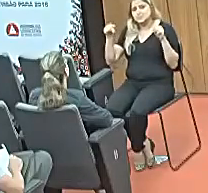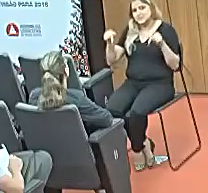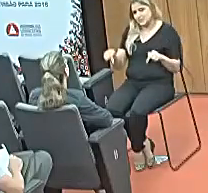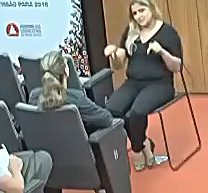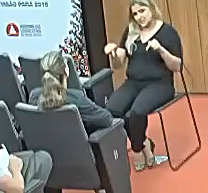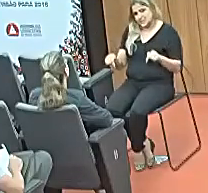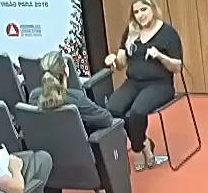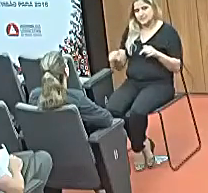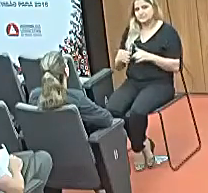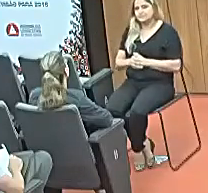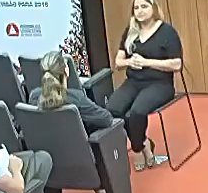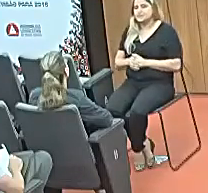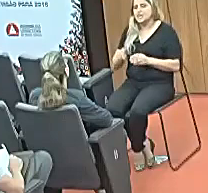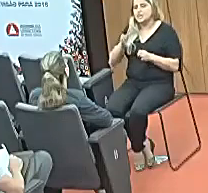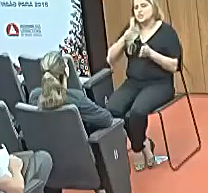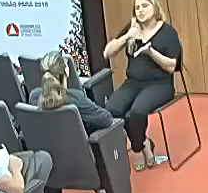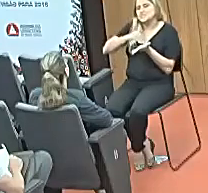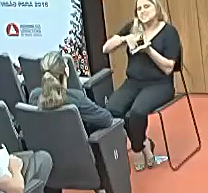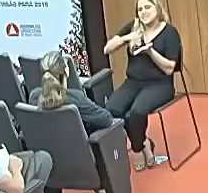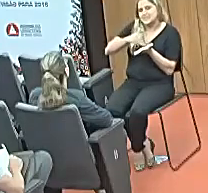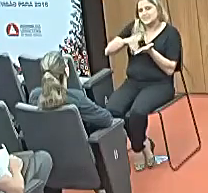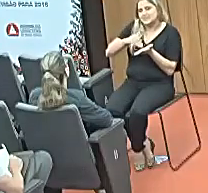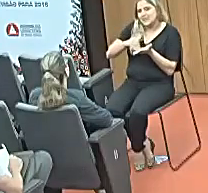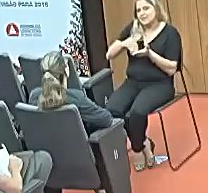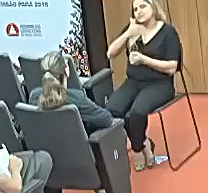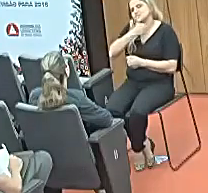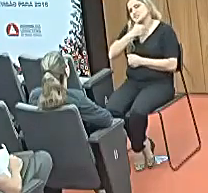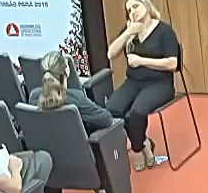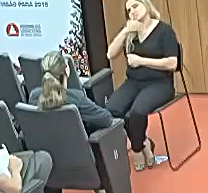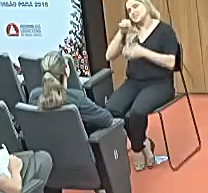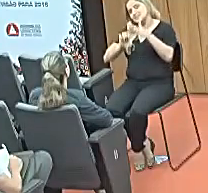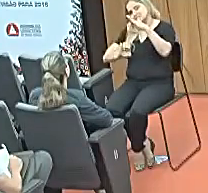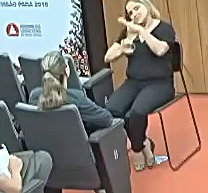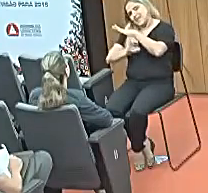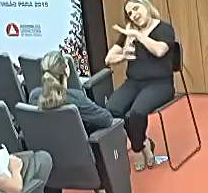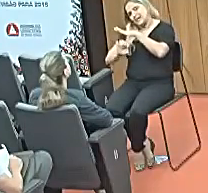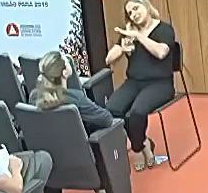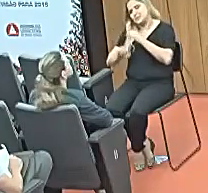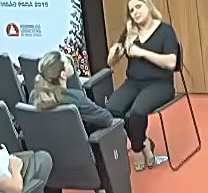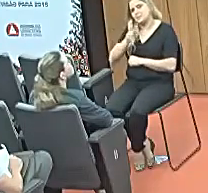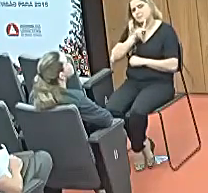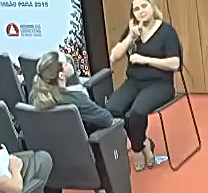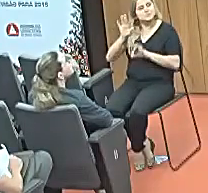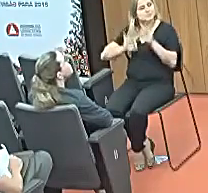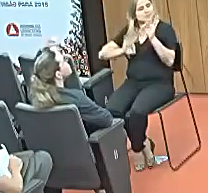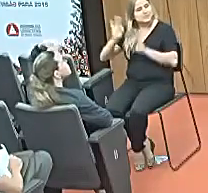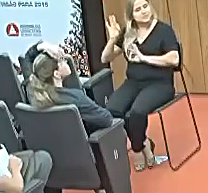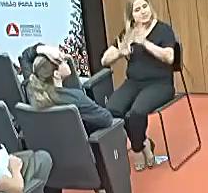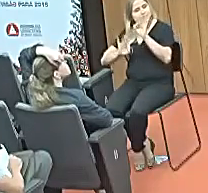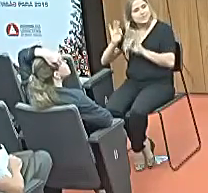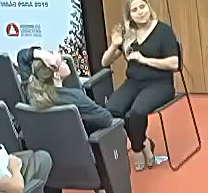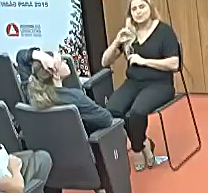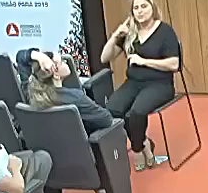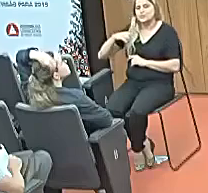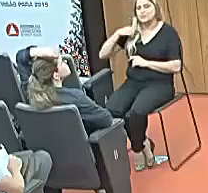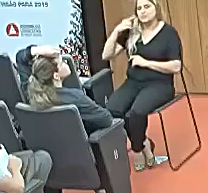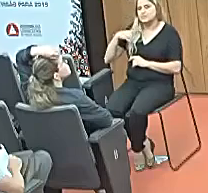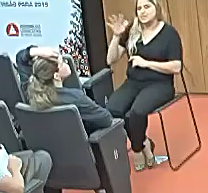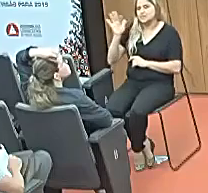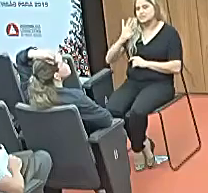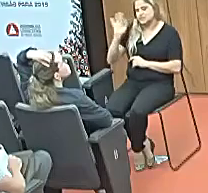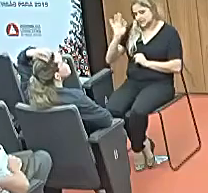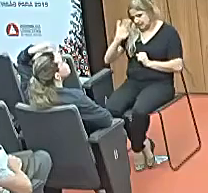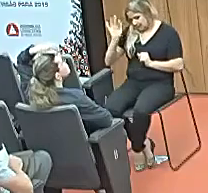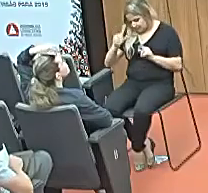presentes o secretário de estado de planejamento o deputado federal eleito estará no ano que vem no congresso nacional o